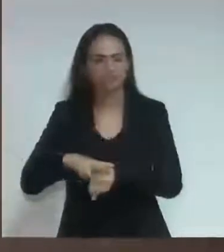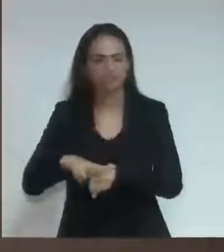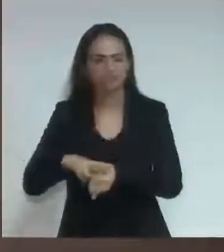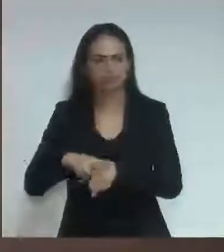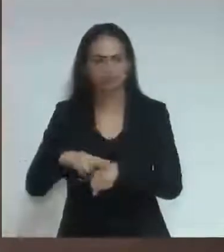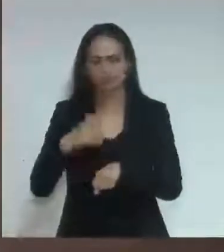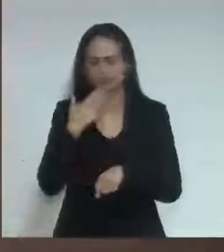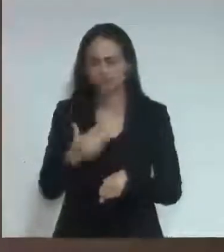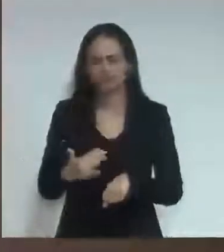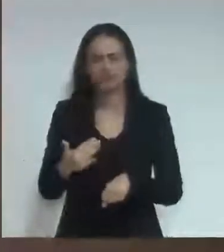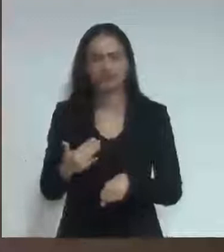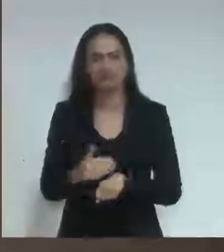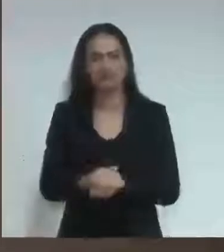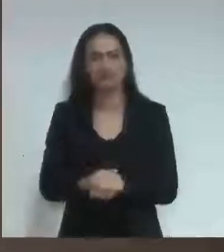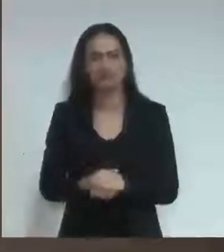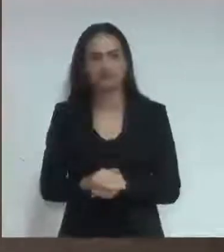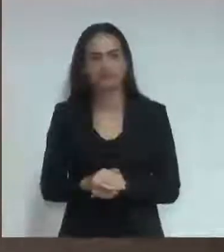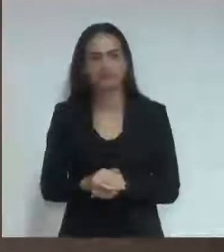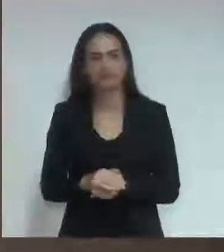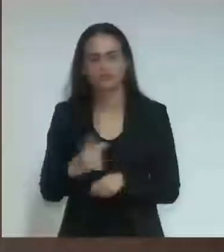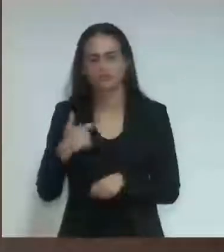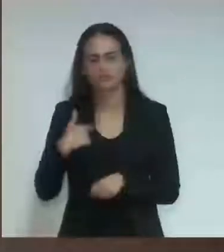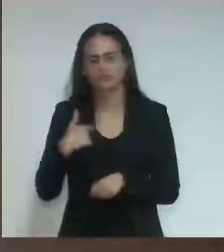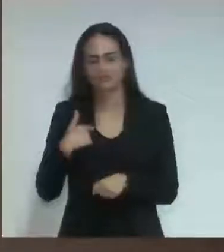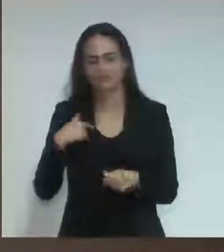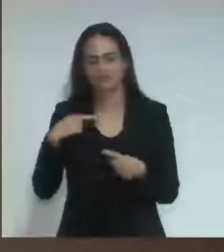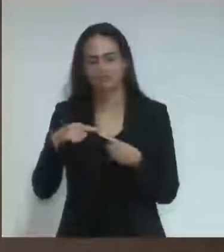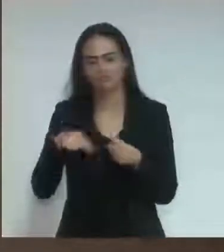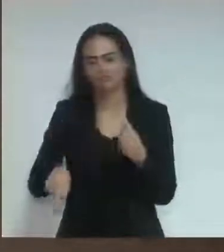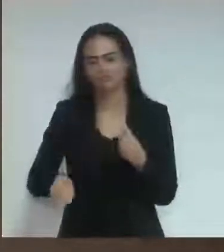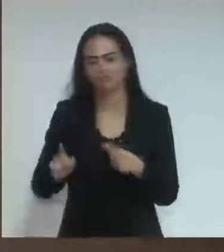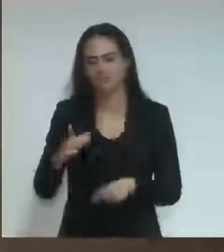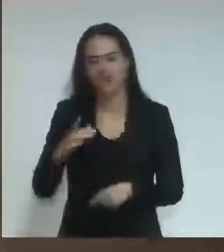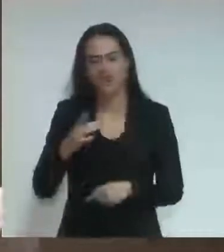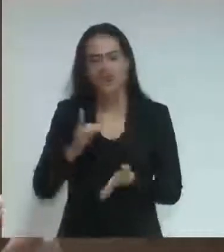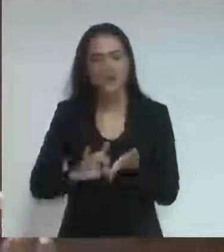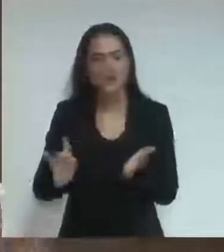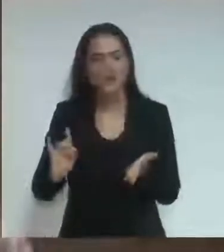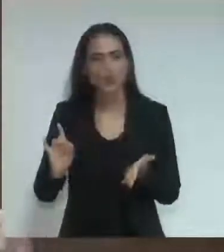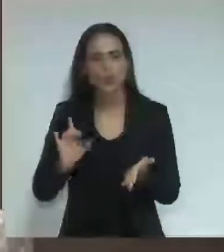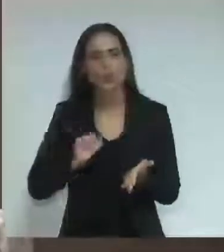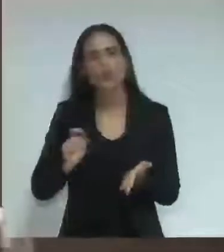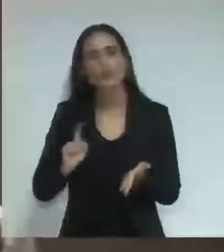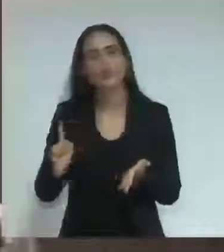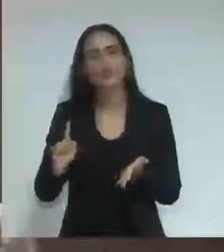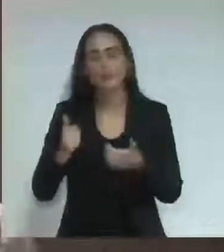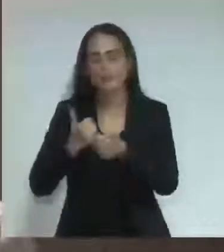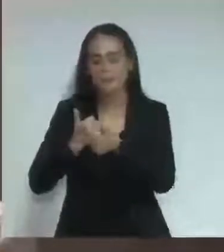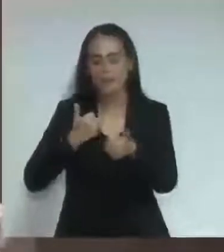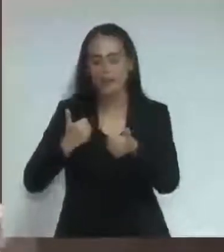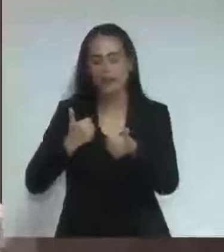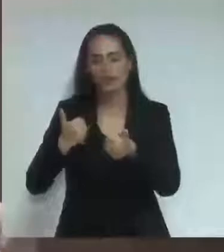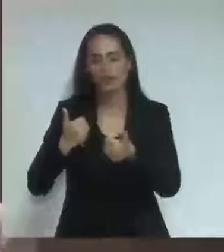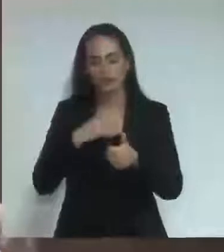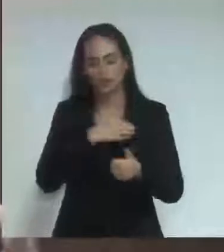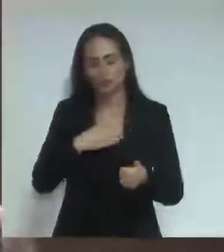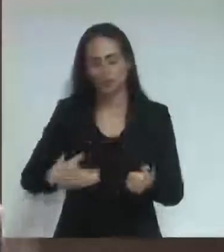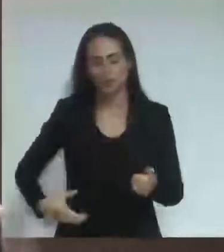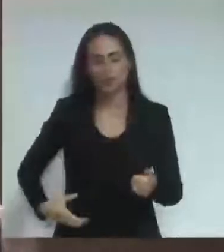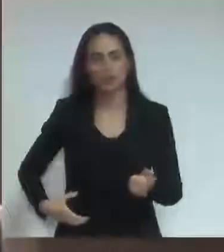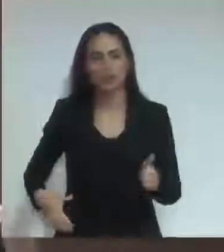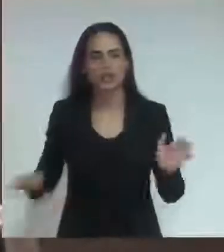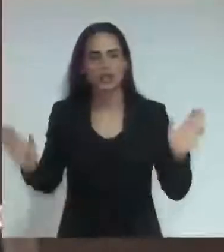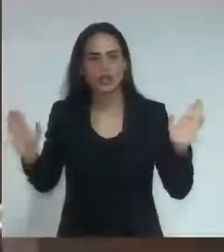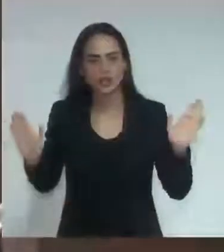não seja a minha preferida, mas é aquela coisa que tem ali perto do Cristo, que construíram lá, gastaram